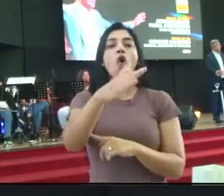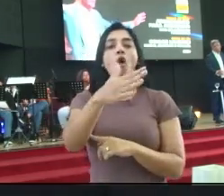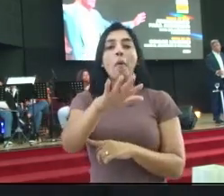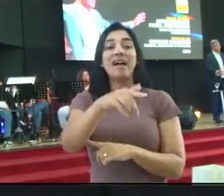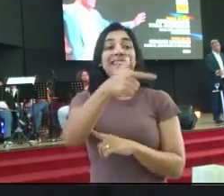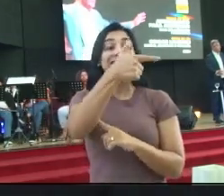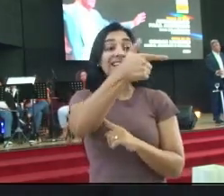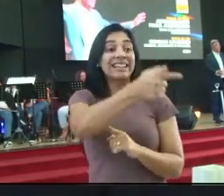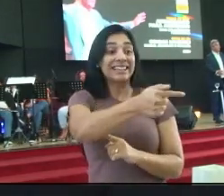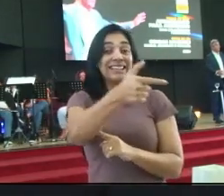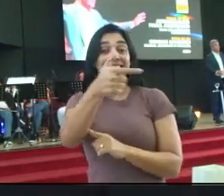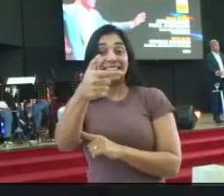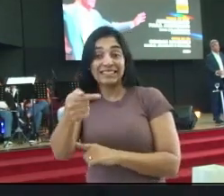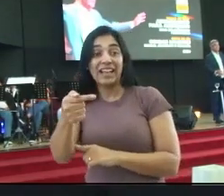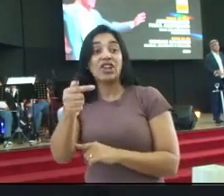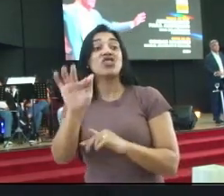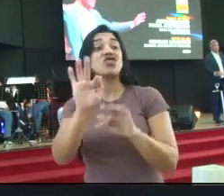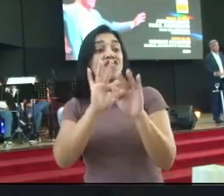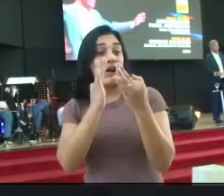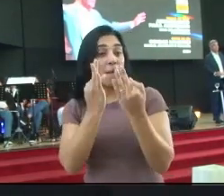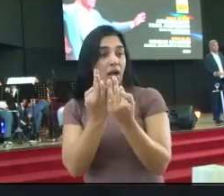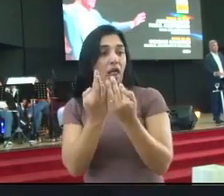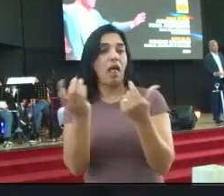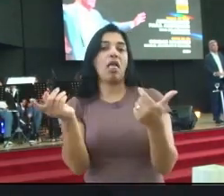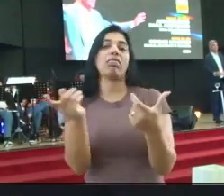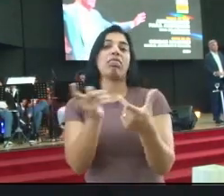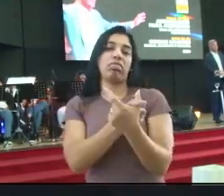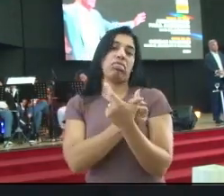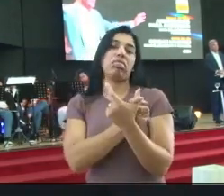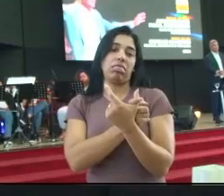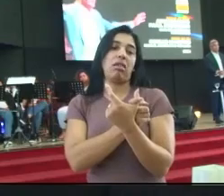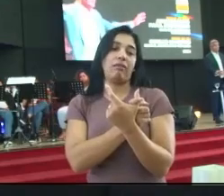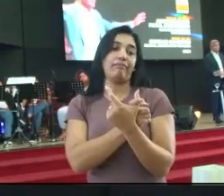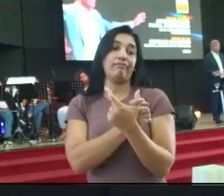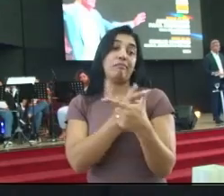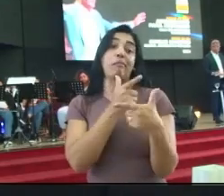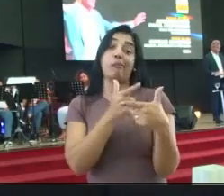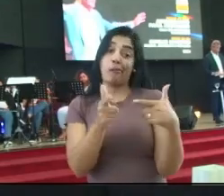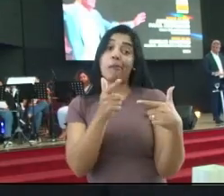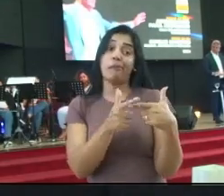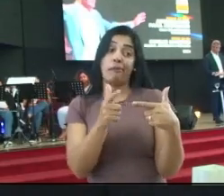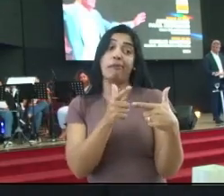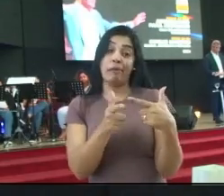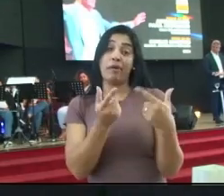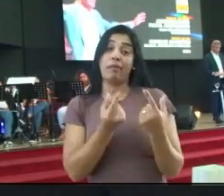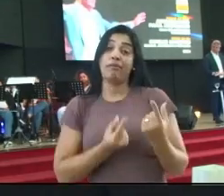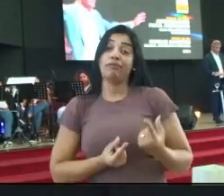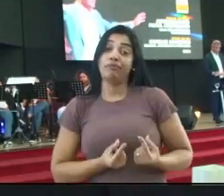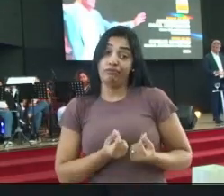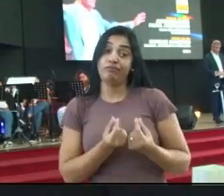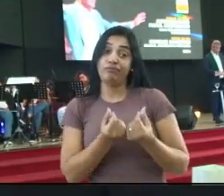aproximadamente 77 delas estão com problemas financeiros.